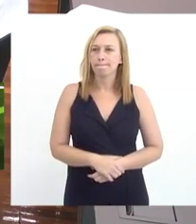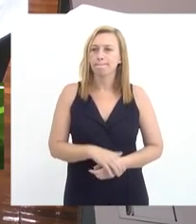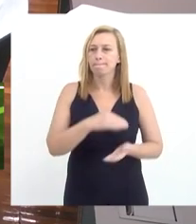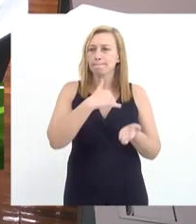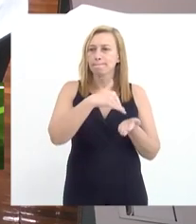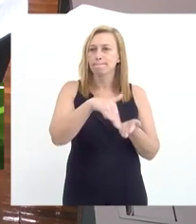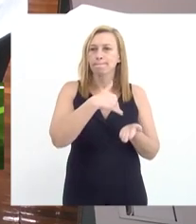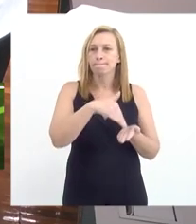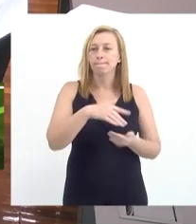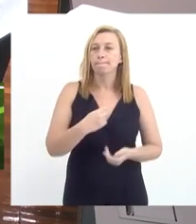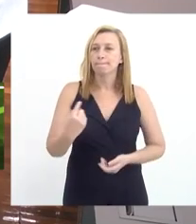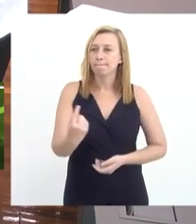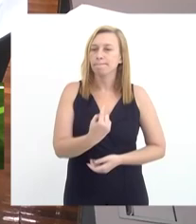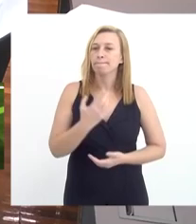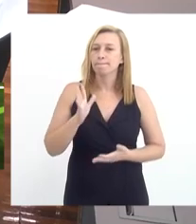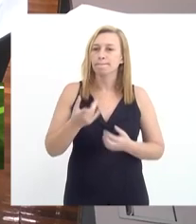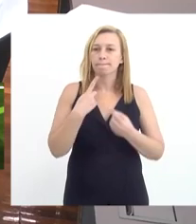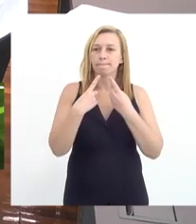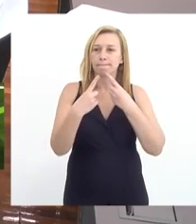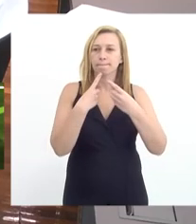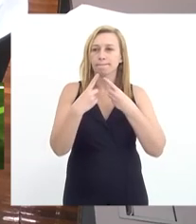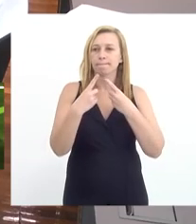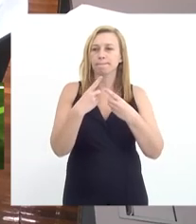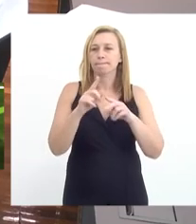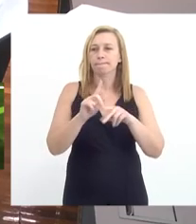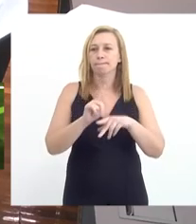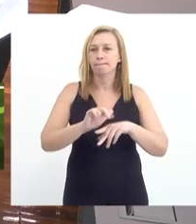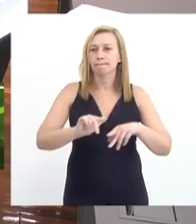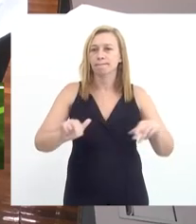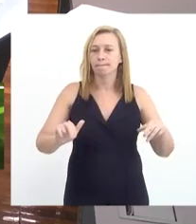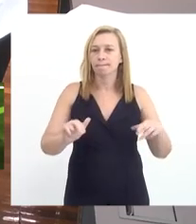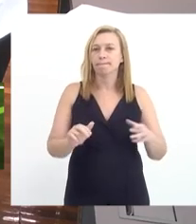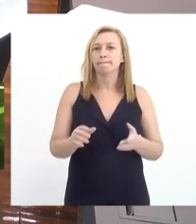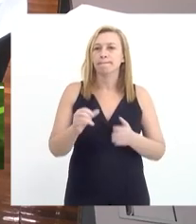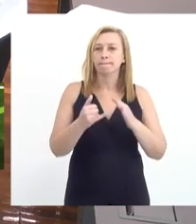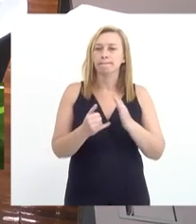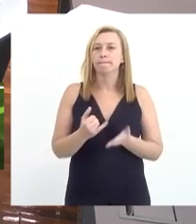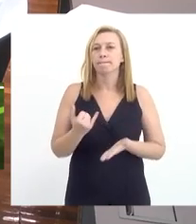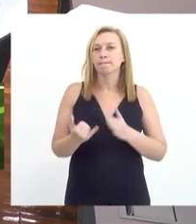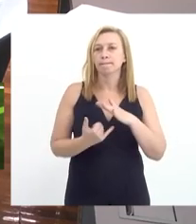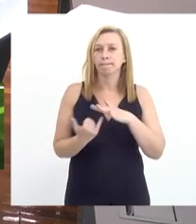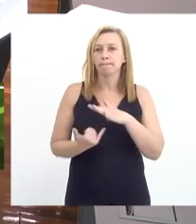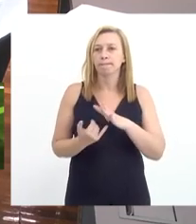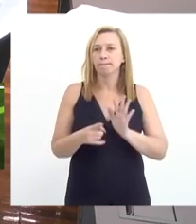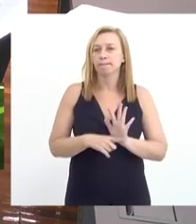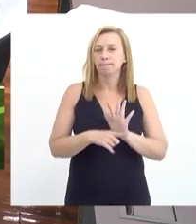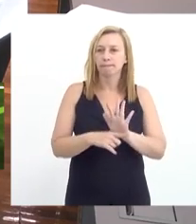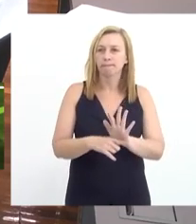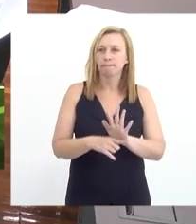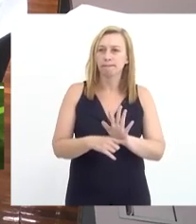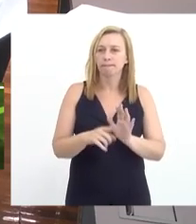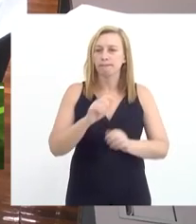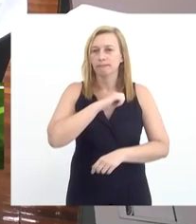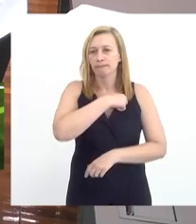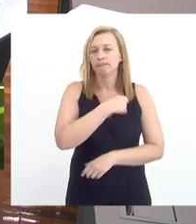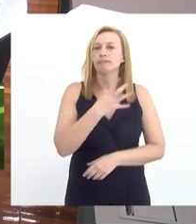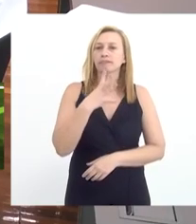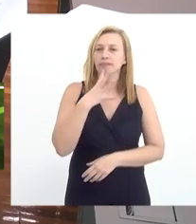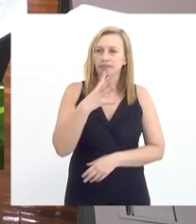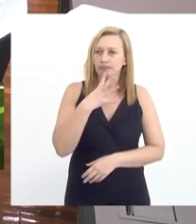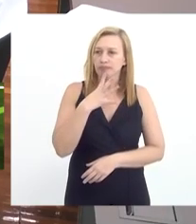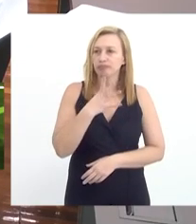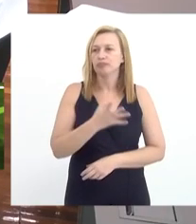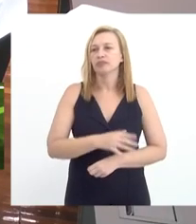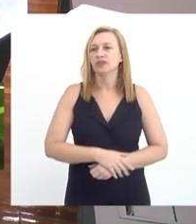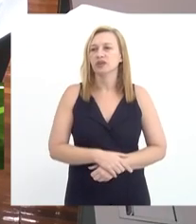Secretário Nós já Debatemos várias vezes Sobre o Instituto do regime De operação fiscal E a senhora Conhece a minha posição E